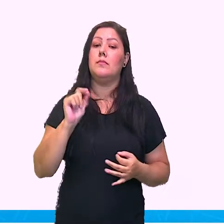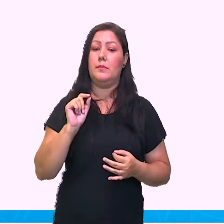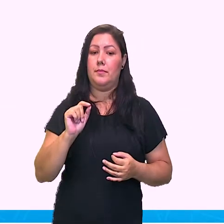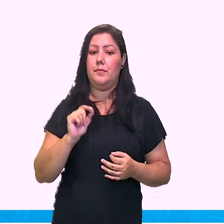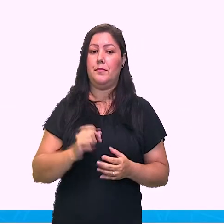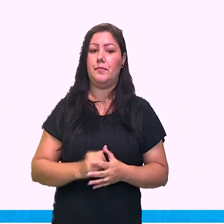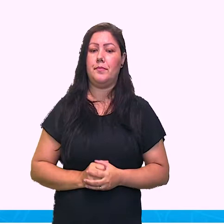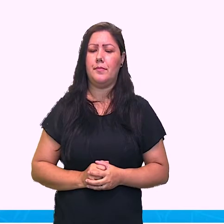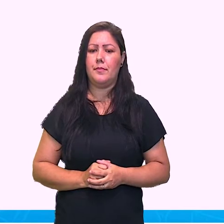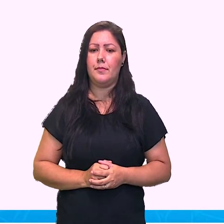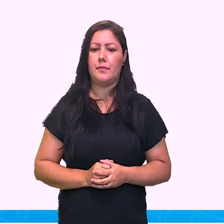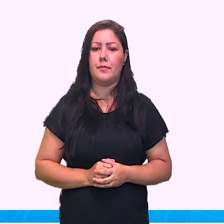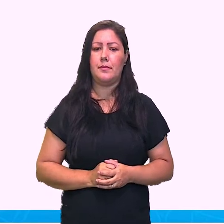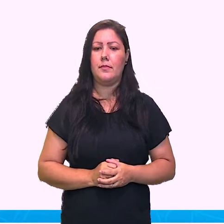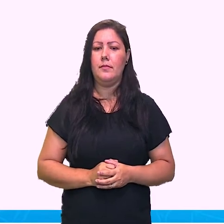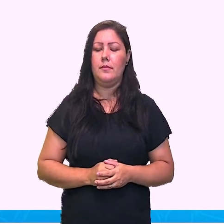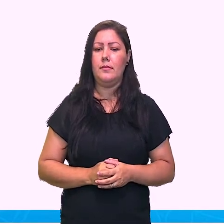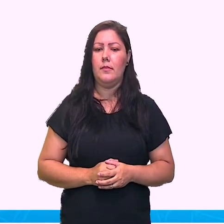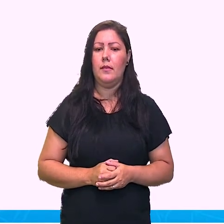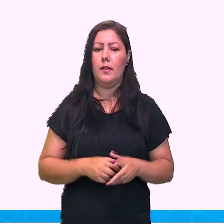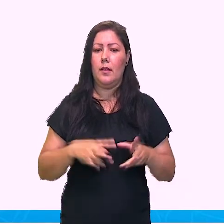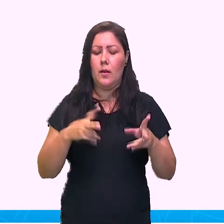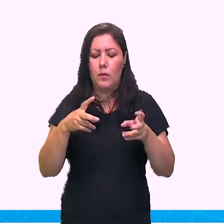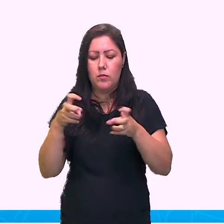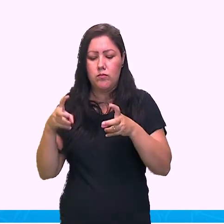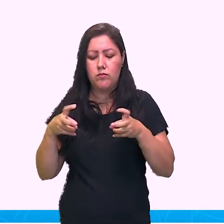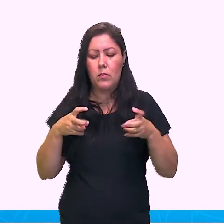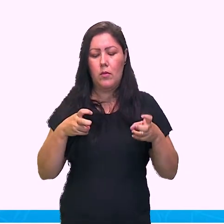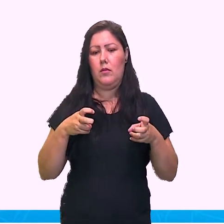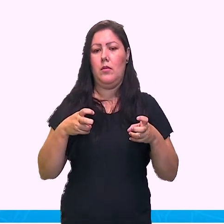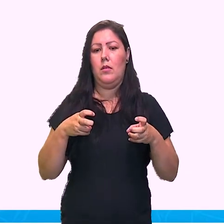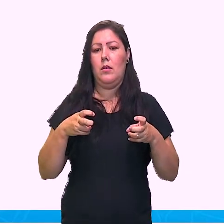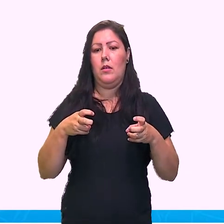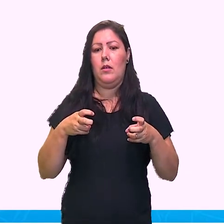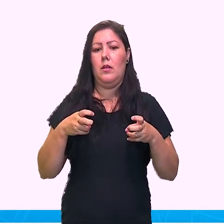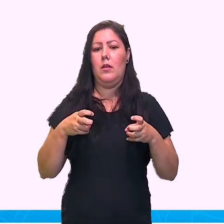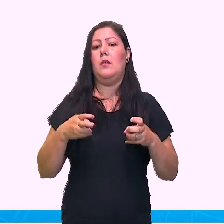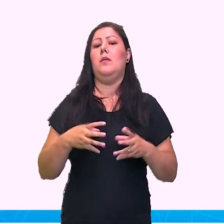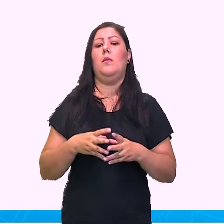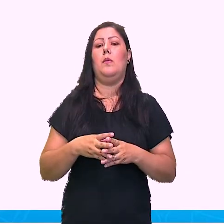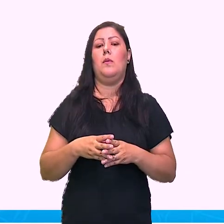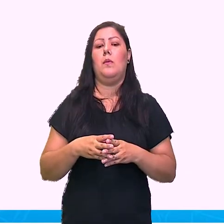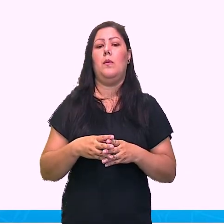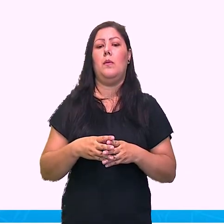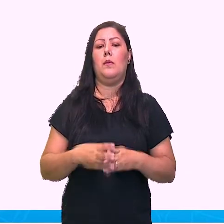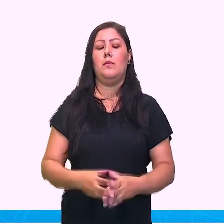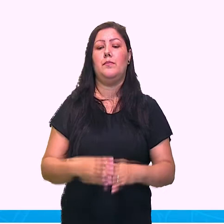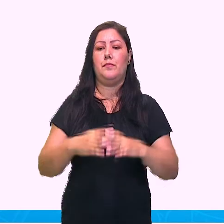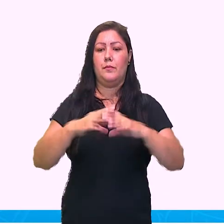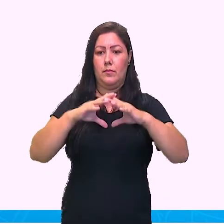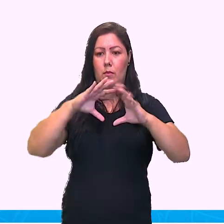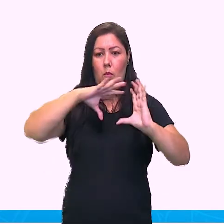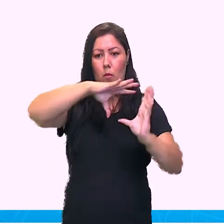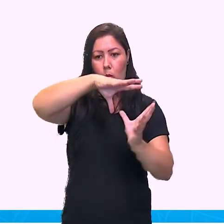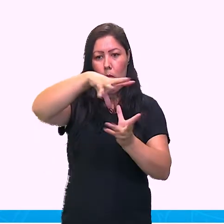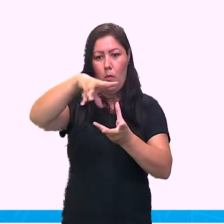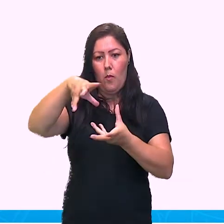considerar o aspecto geográfico, né? Os hemisférios e as zonas térmicas.